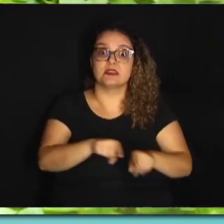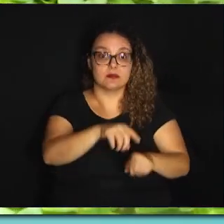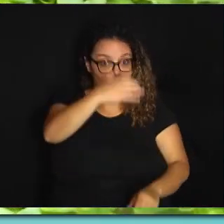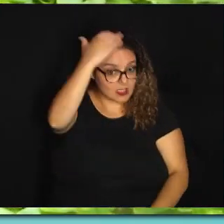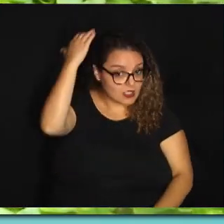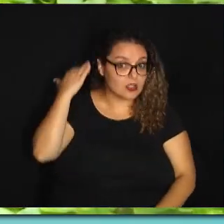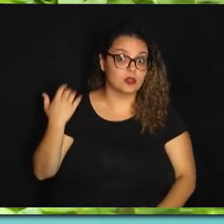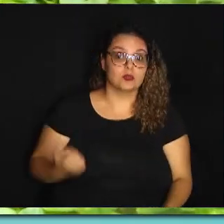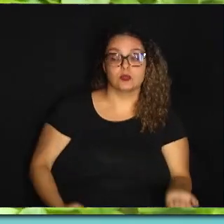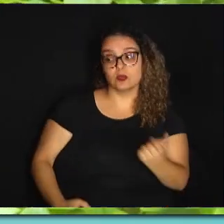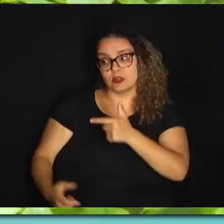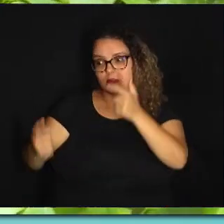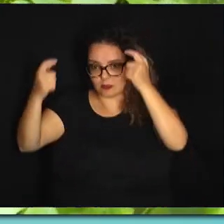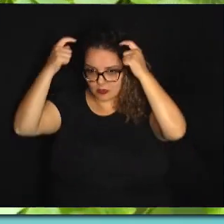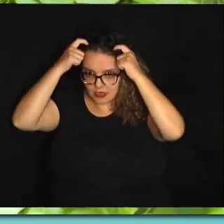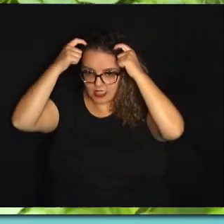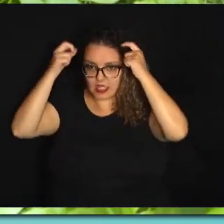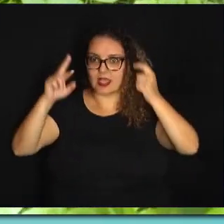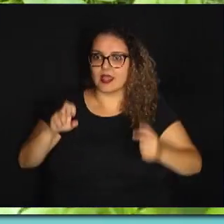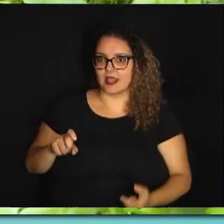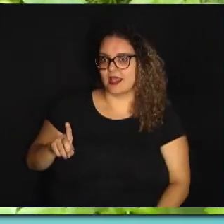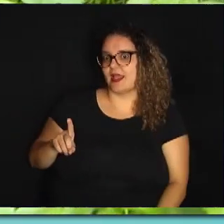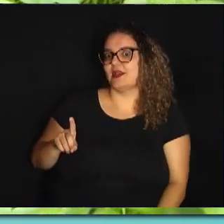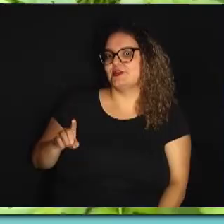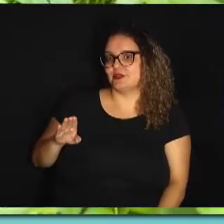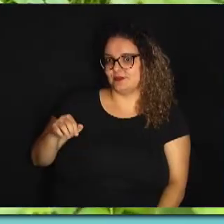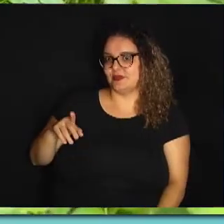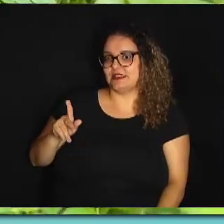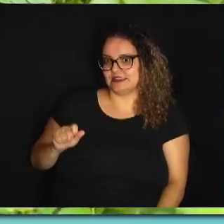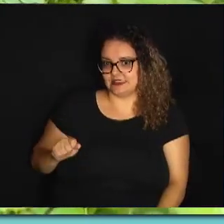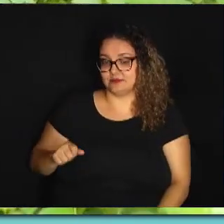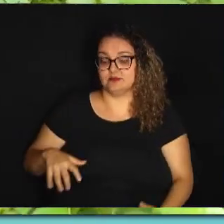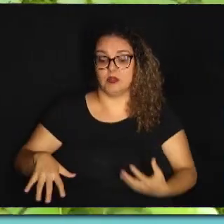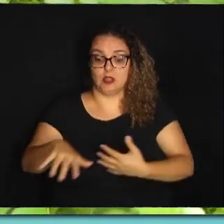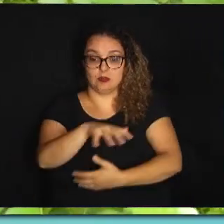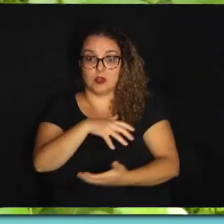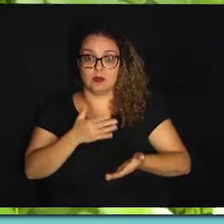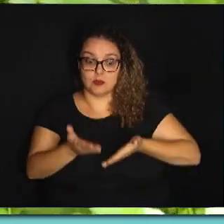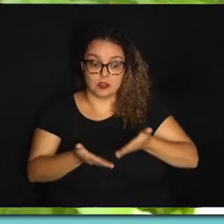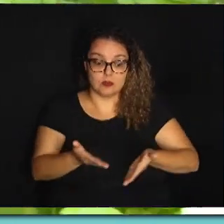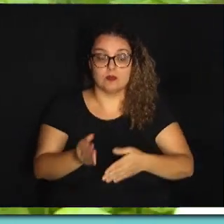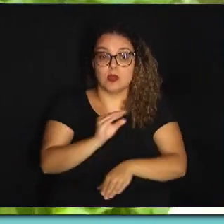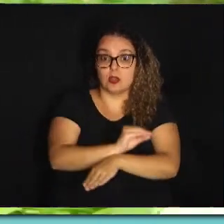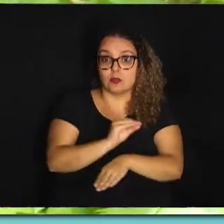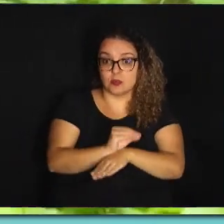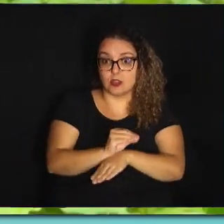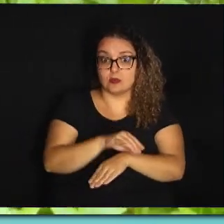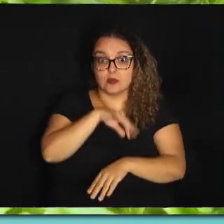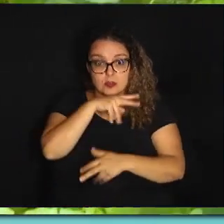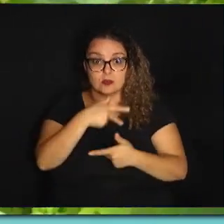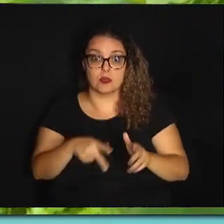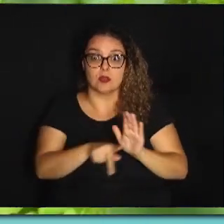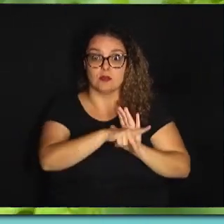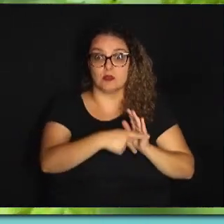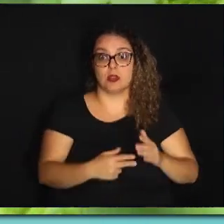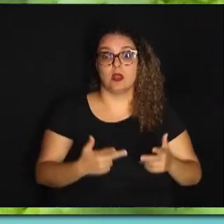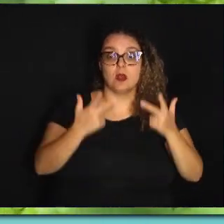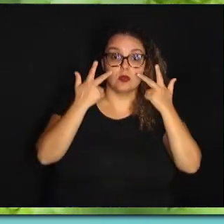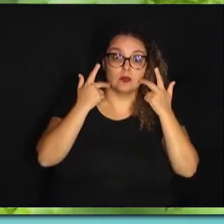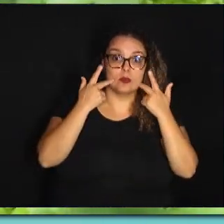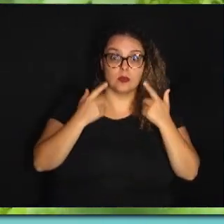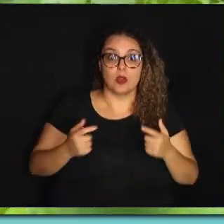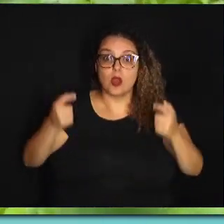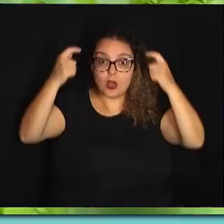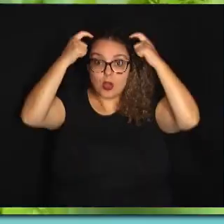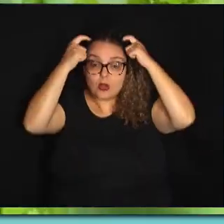gambás, do que dos ursos, como explica a Red Panda Network, uma organização envolvida na conservação do animal em